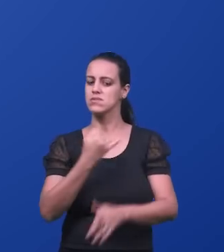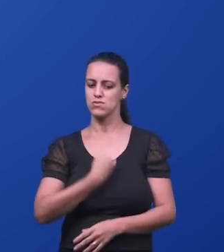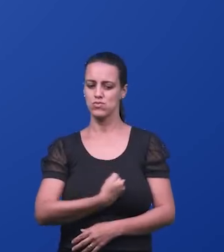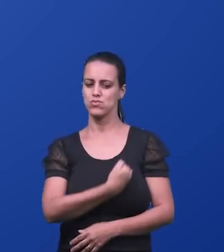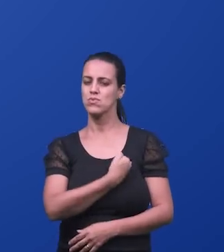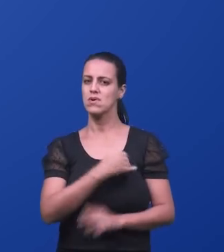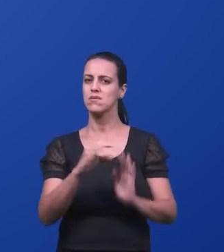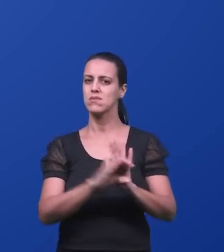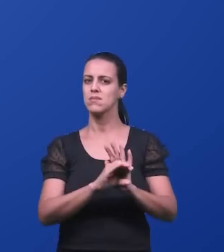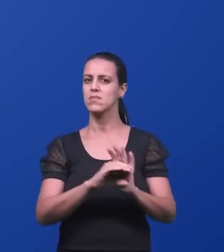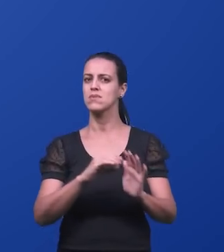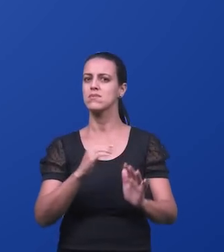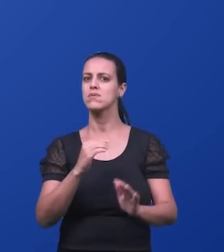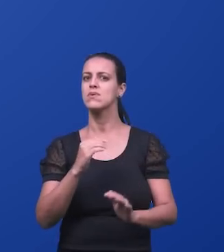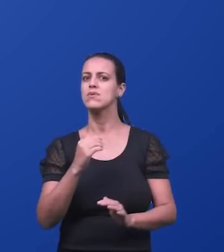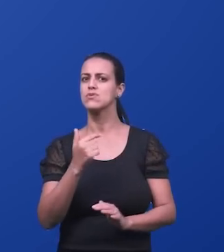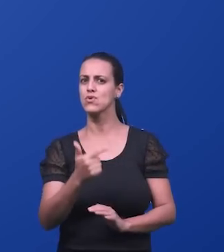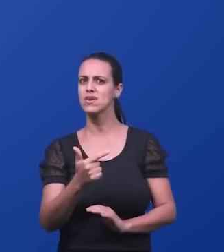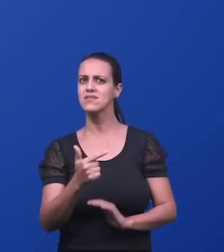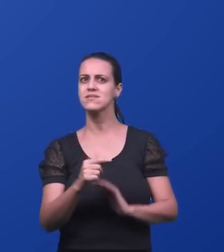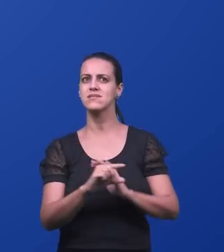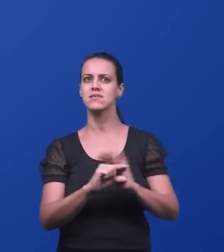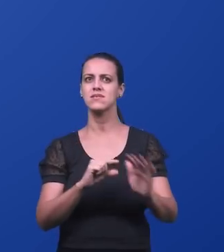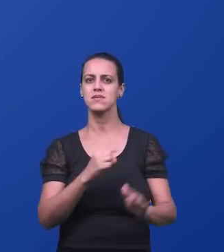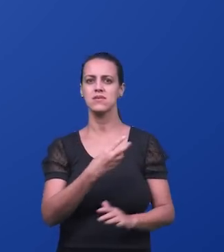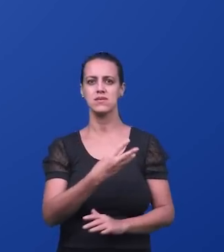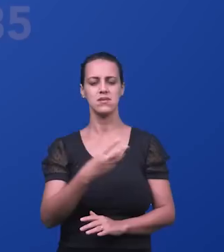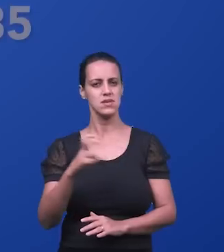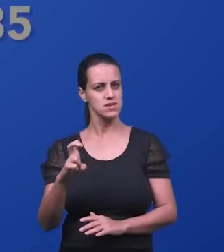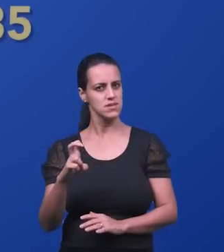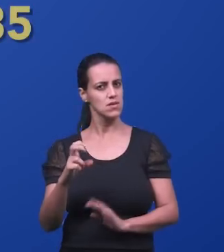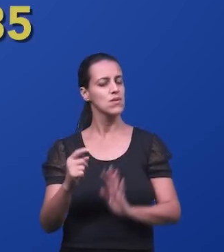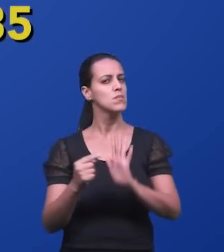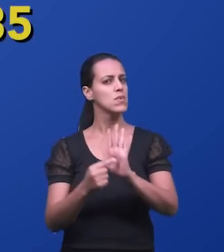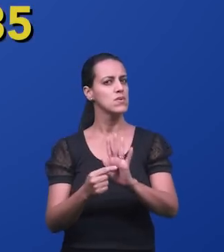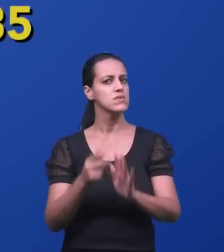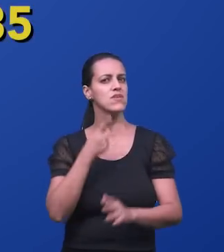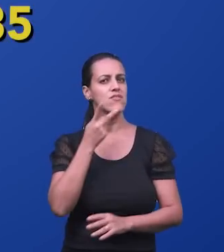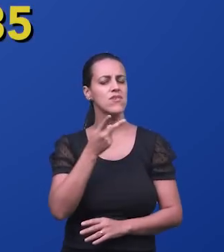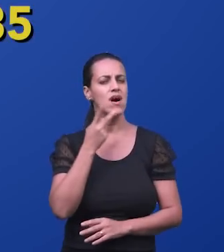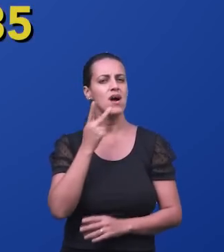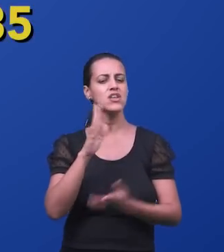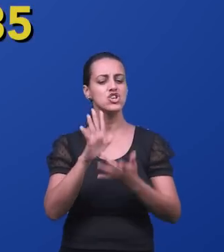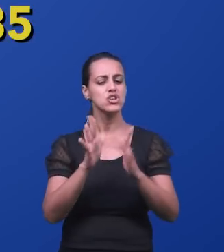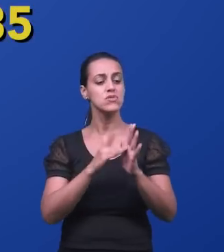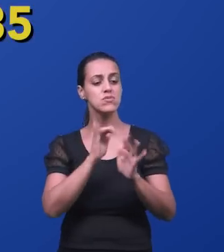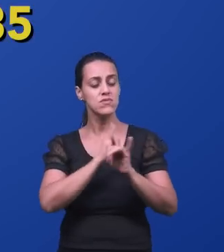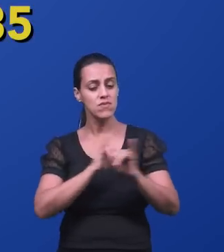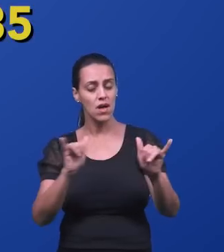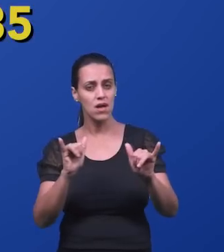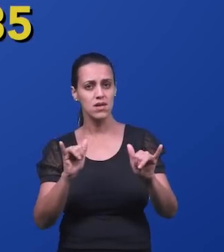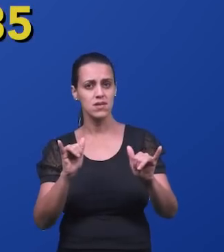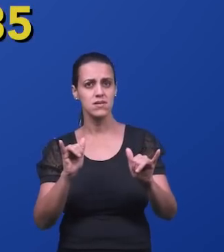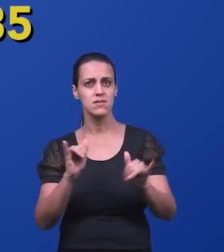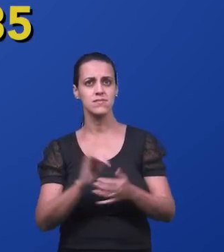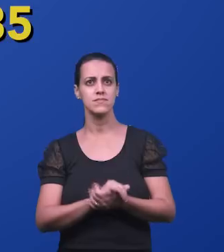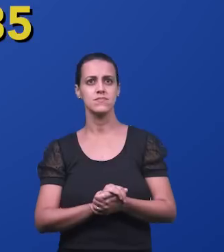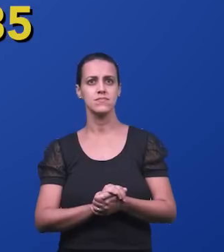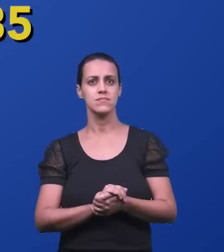de João, capítulo 12, no verso 35, que diz: Disse-lhes, pois, Jesus, a